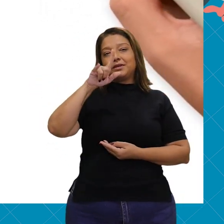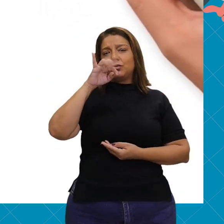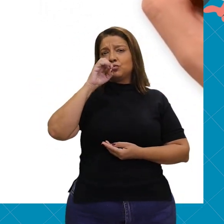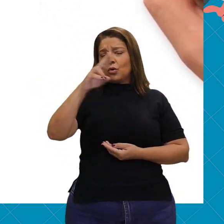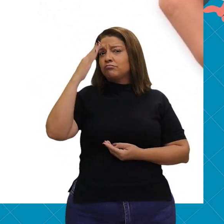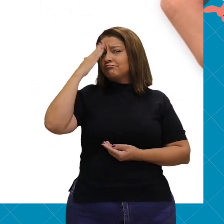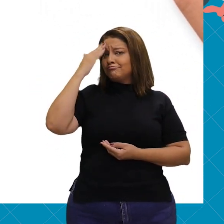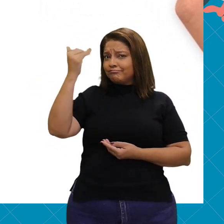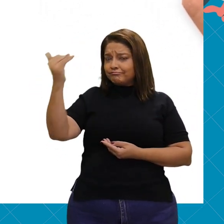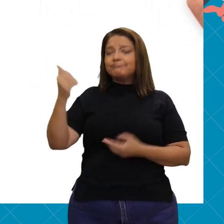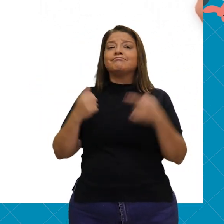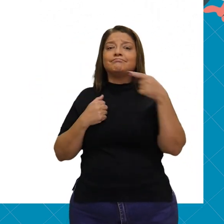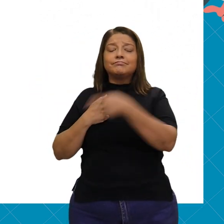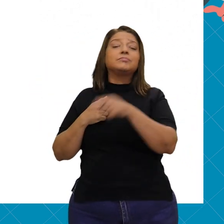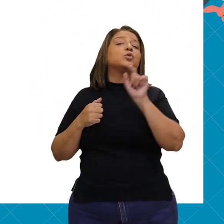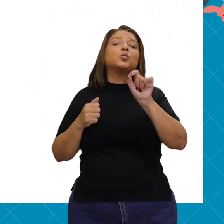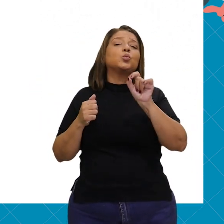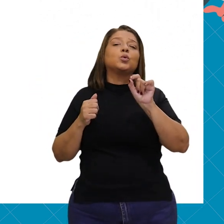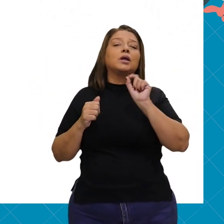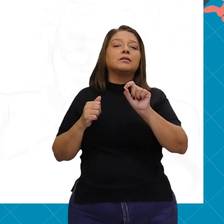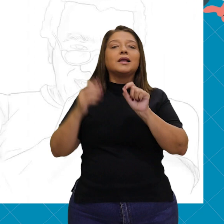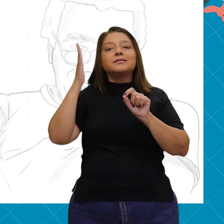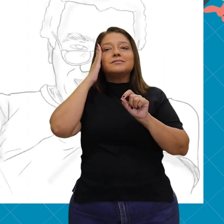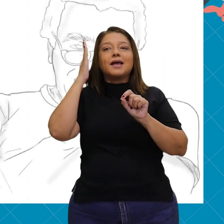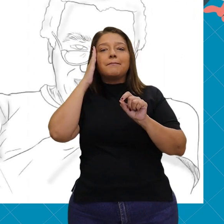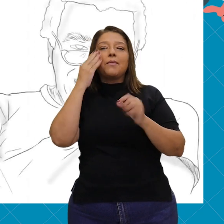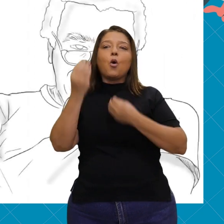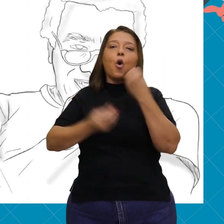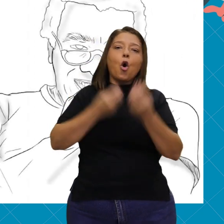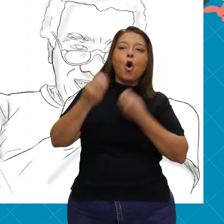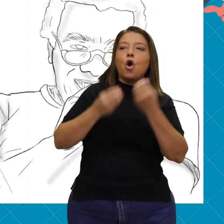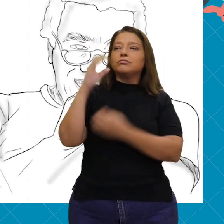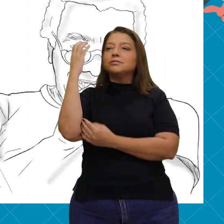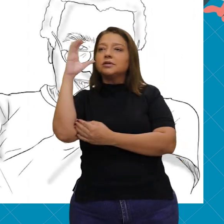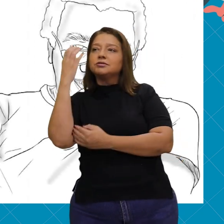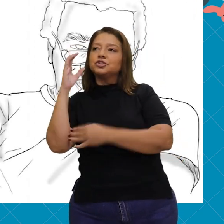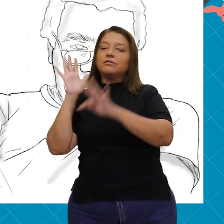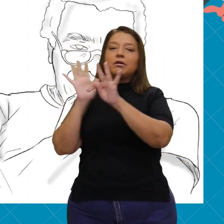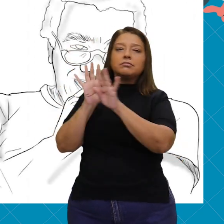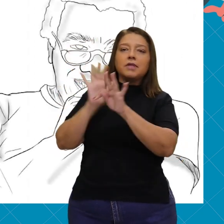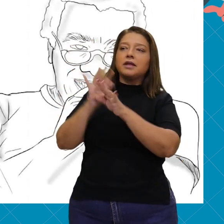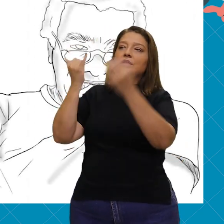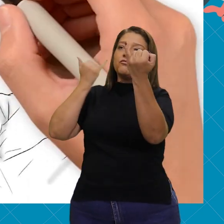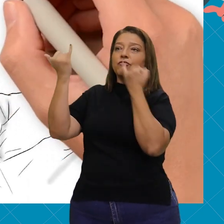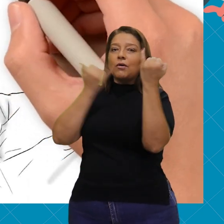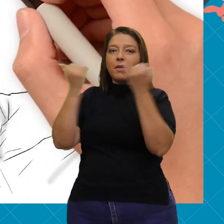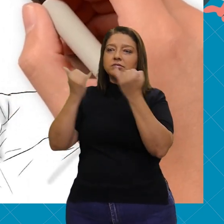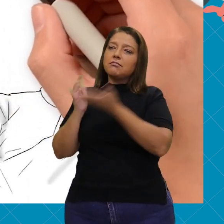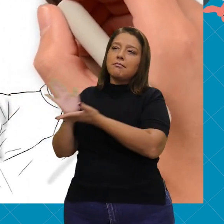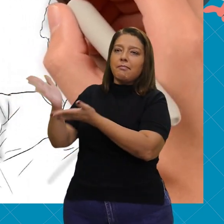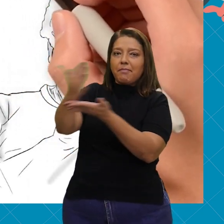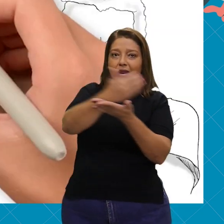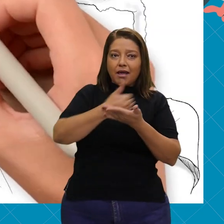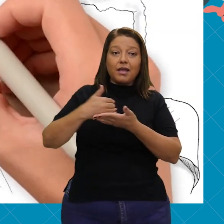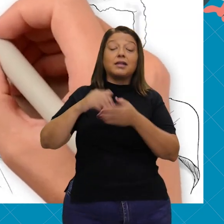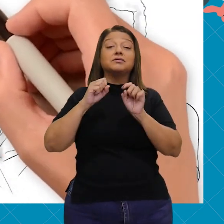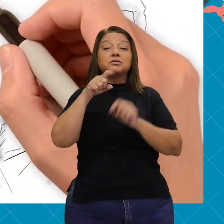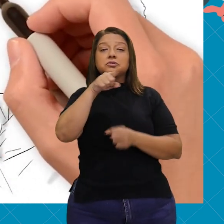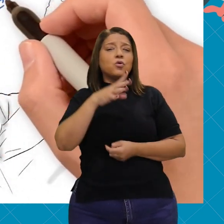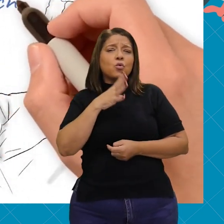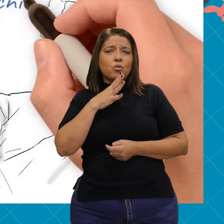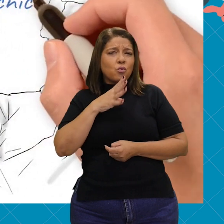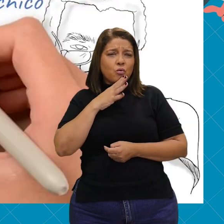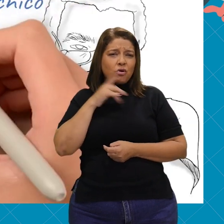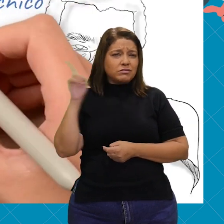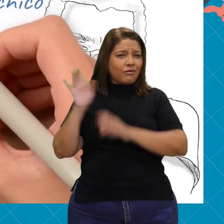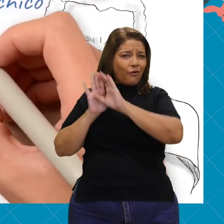Milton Santos. Essa proposta teve como critério o avanço do meio técnico, científico e informacional. Que avanço do quê?